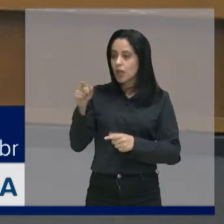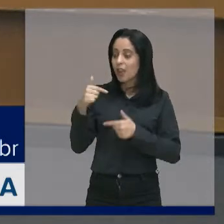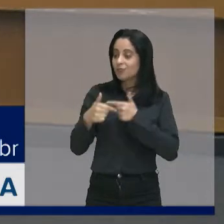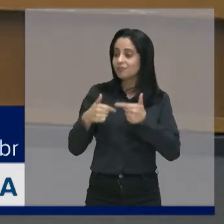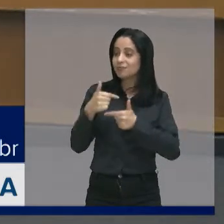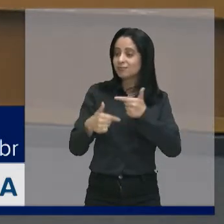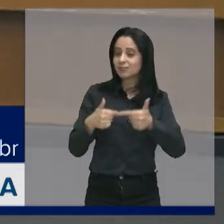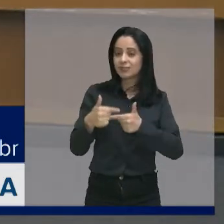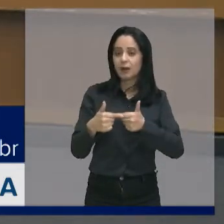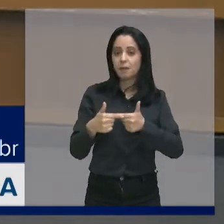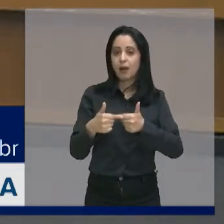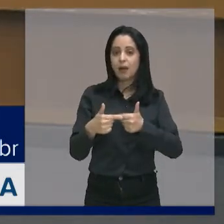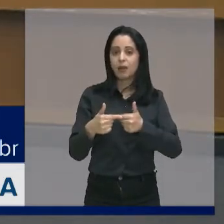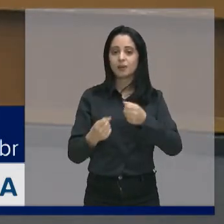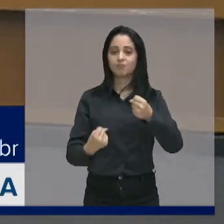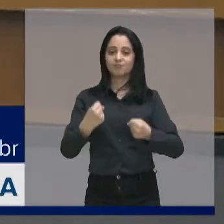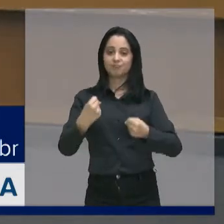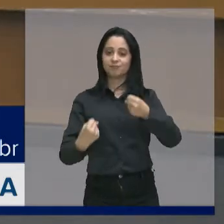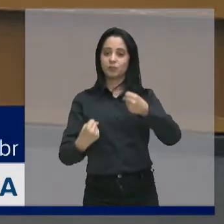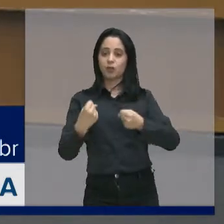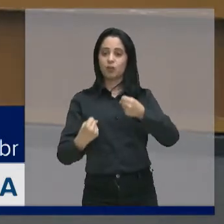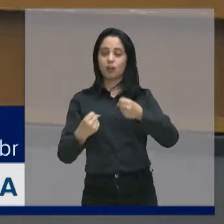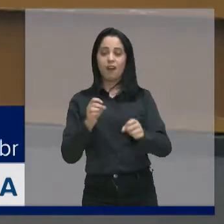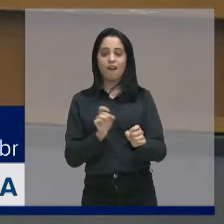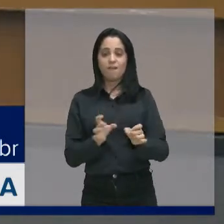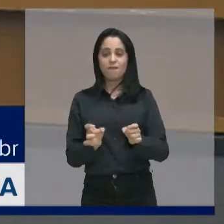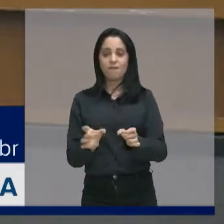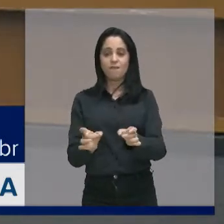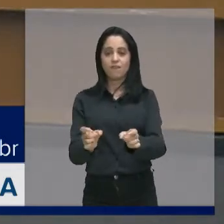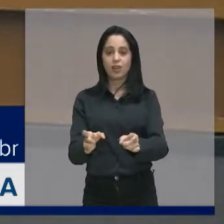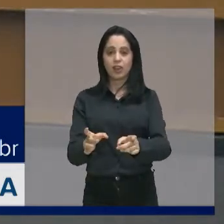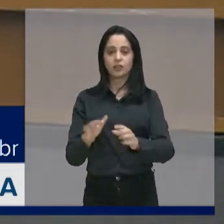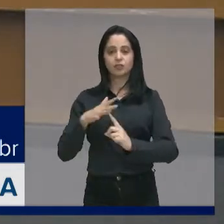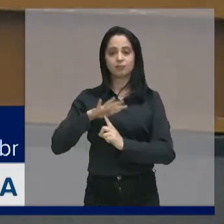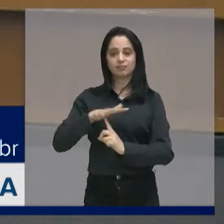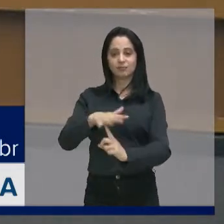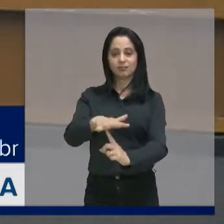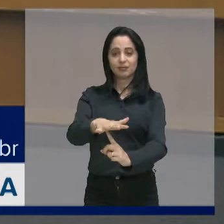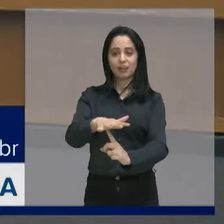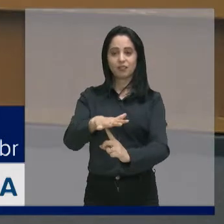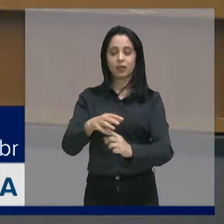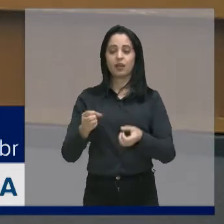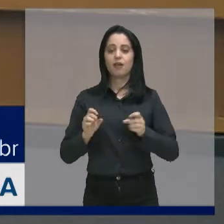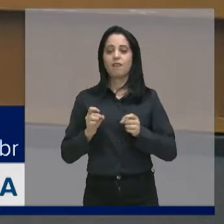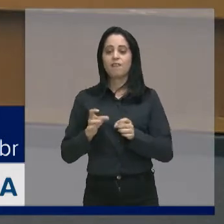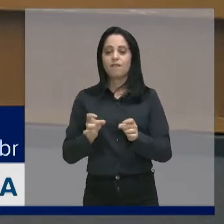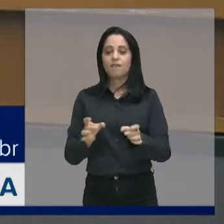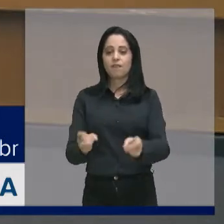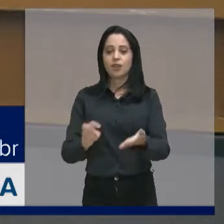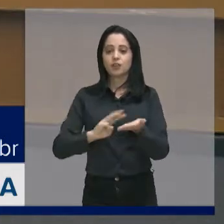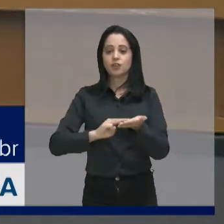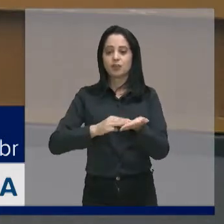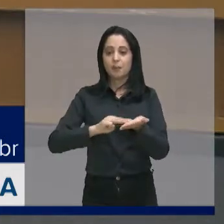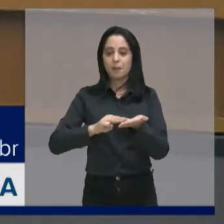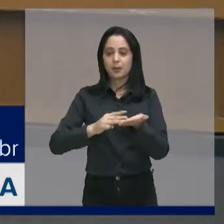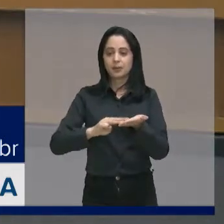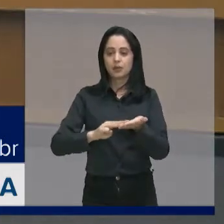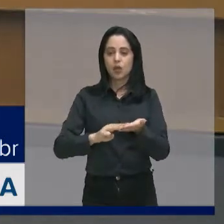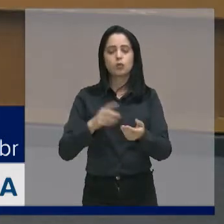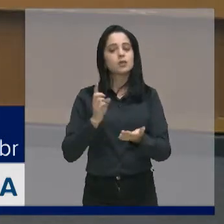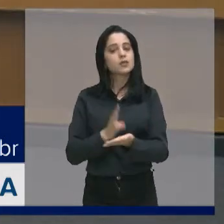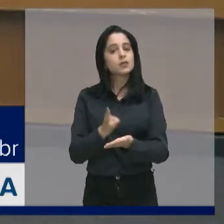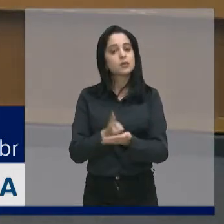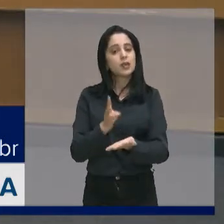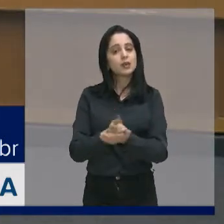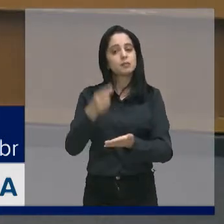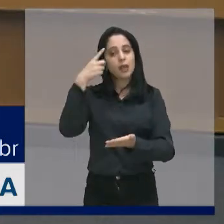trabalhava num trailer de pastel, né? As feiras da Vila Ema às sextas-feiras,